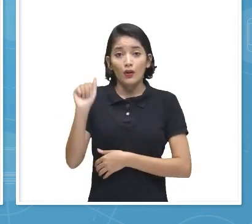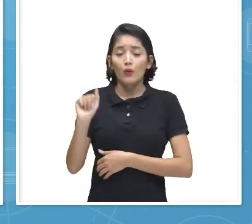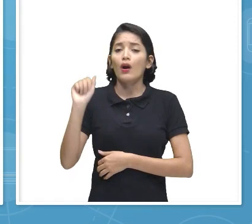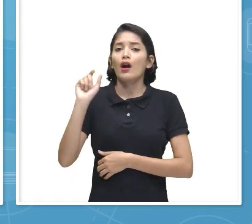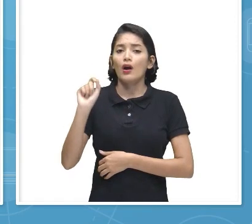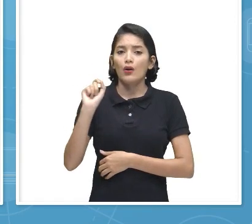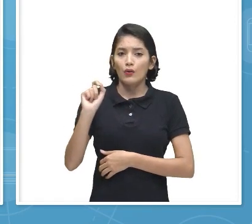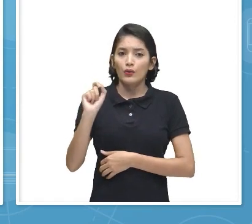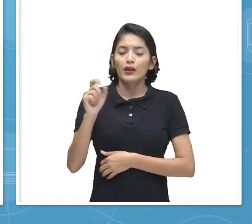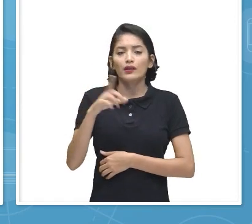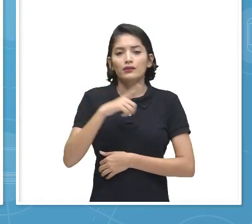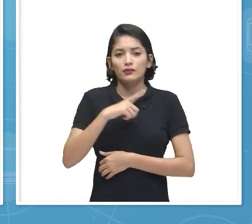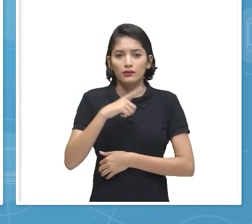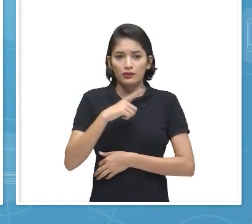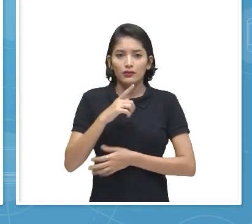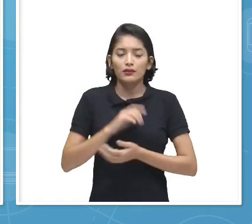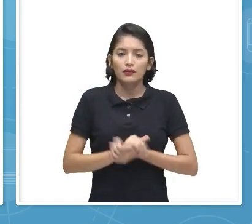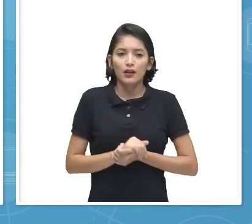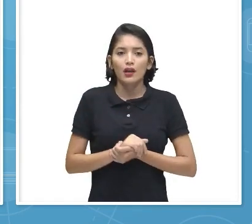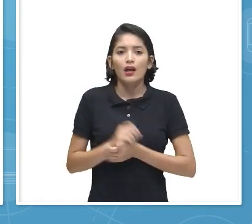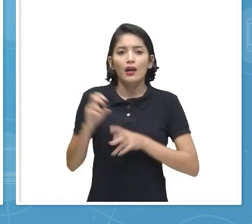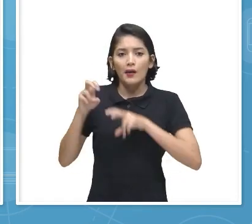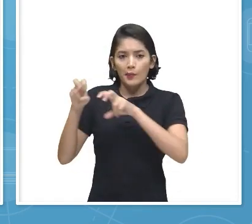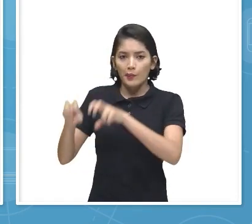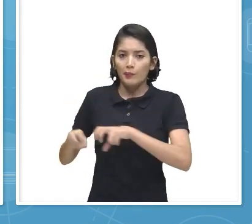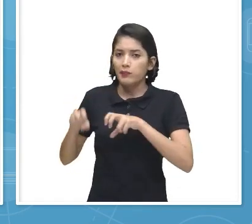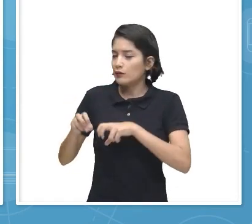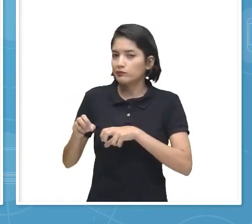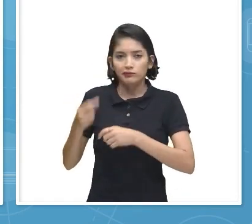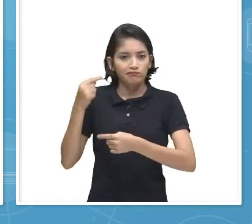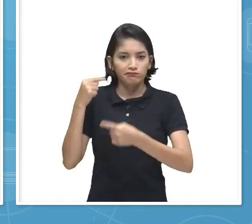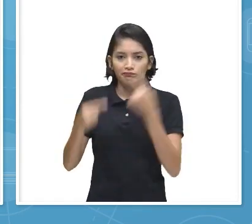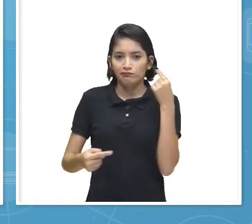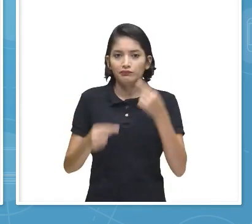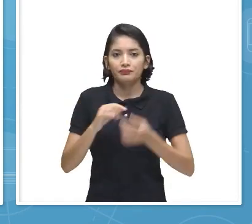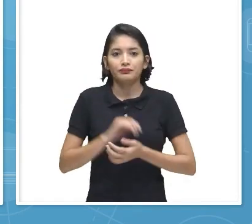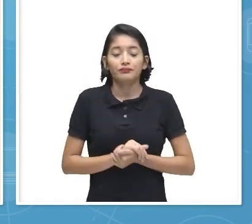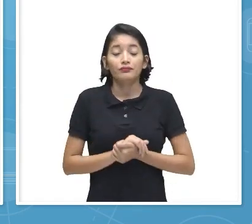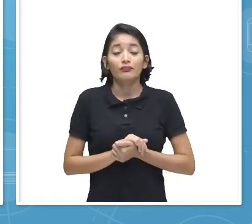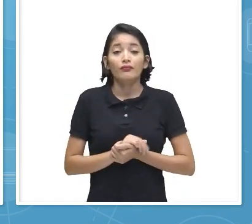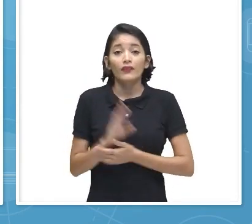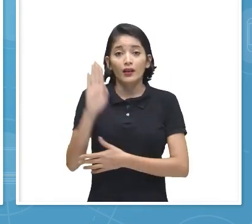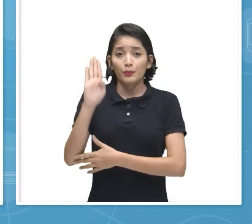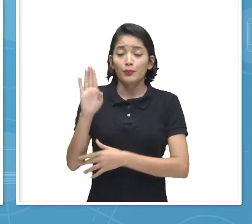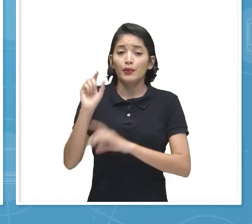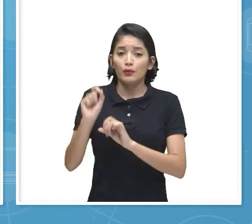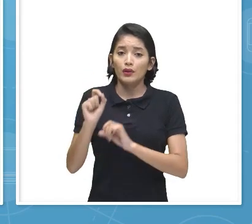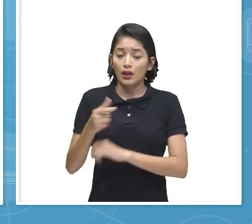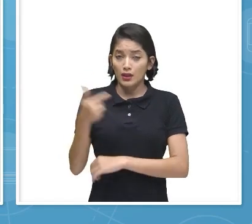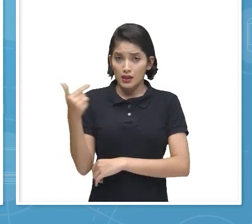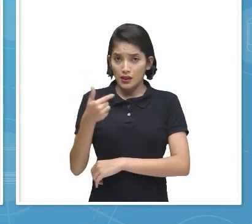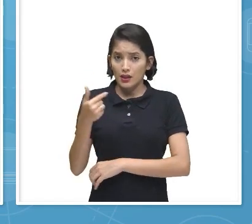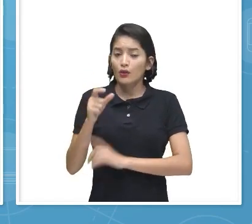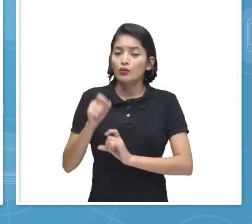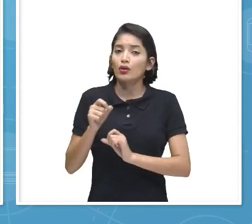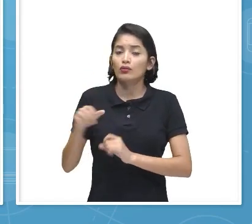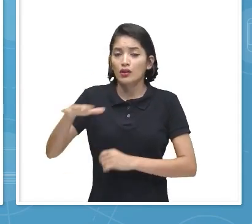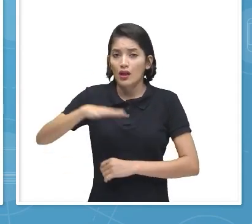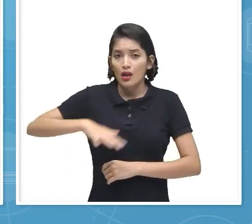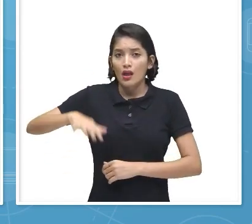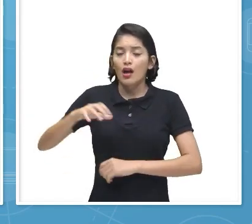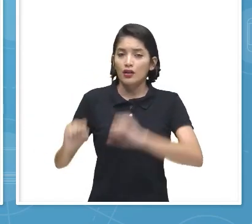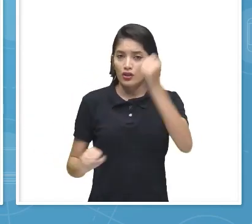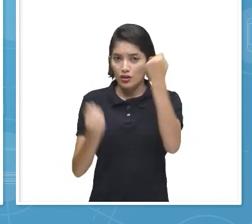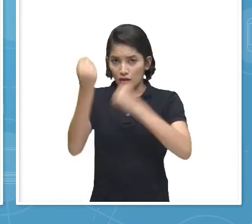a agricultura, a pecuária, então não seria essa a resposta. A letra B traz para a gente o setor secundário, que vai envolver a